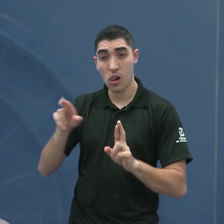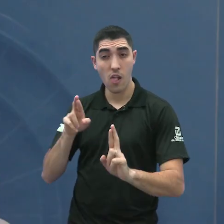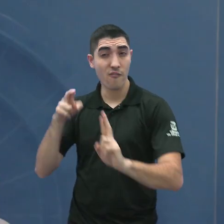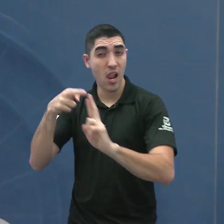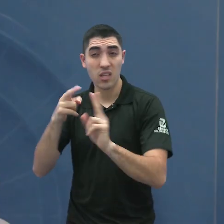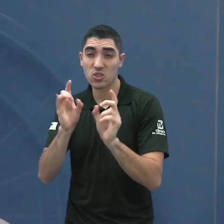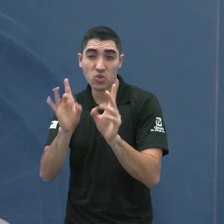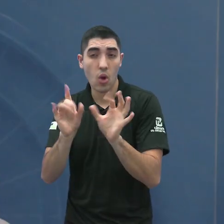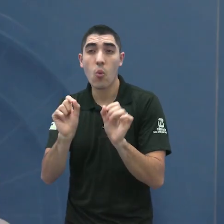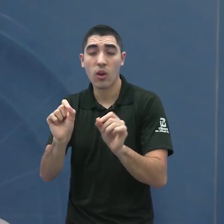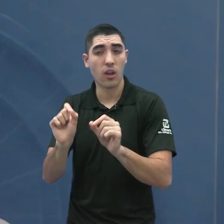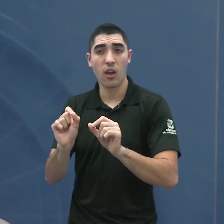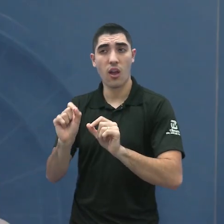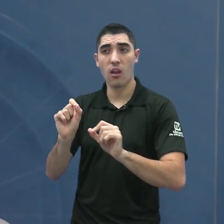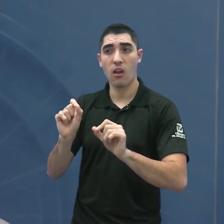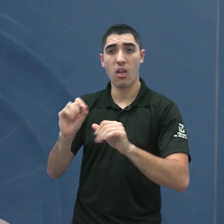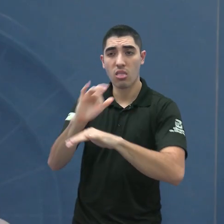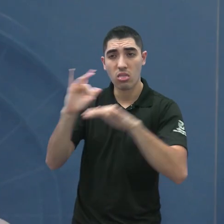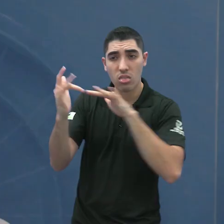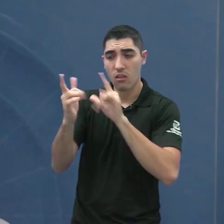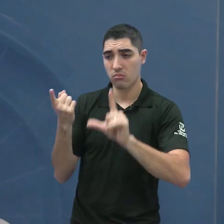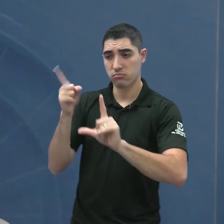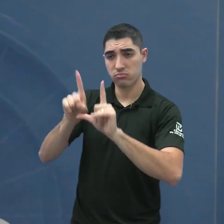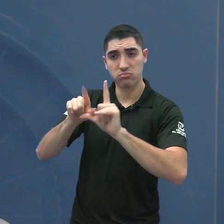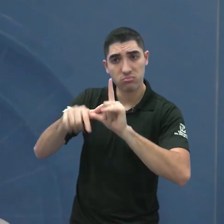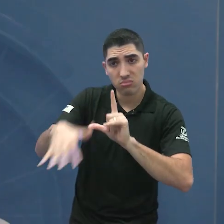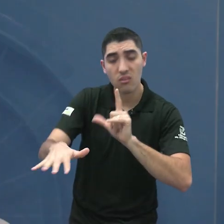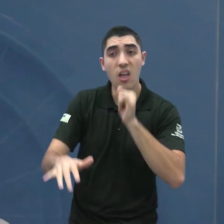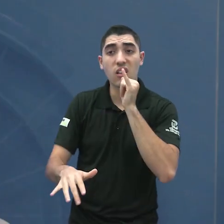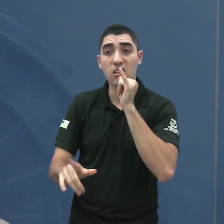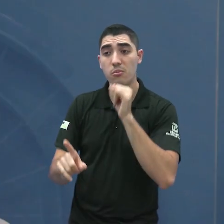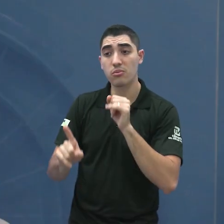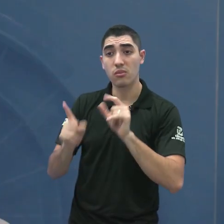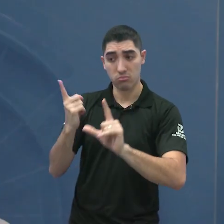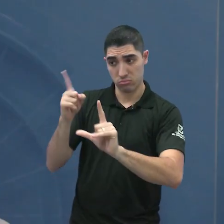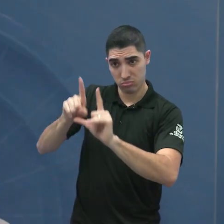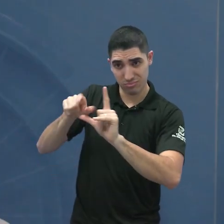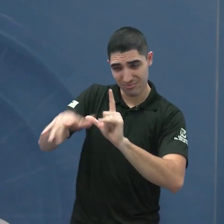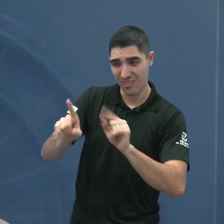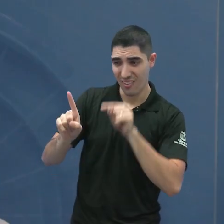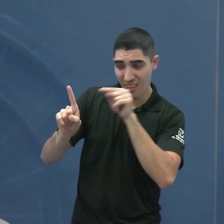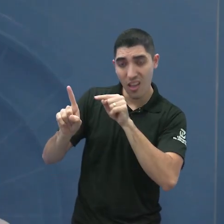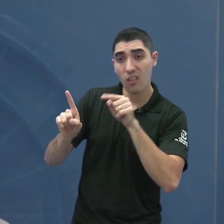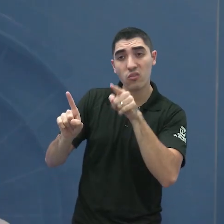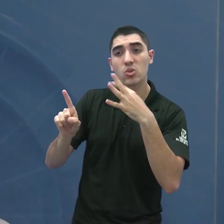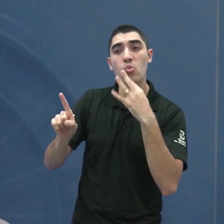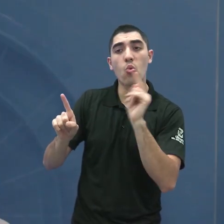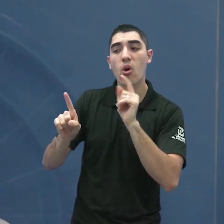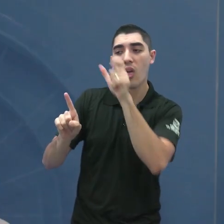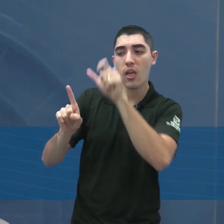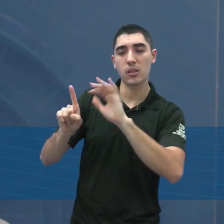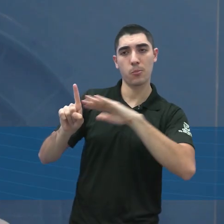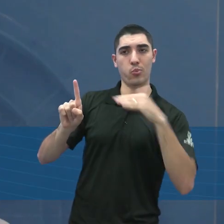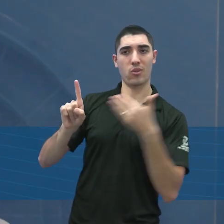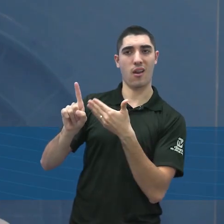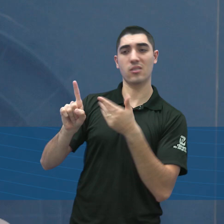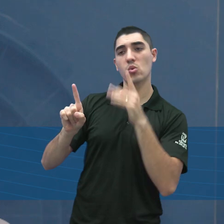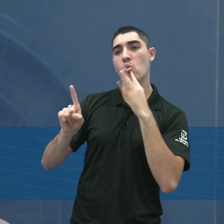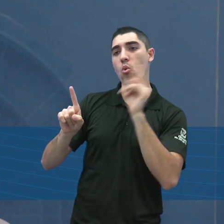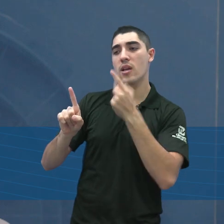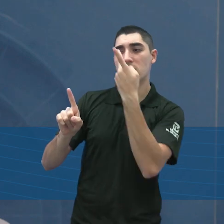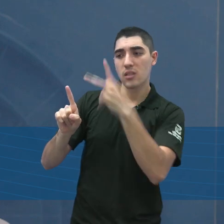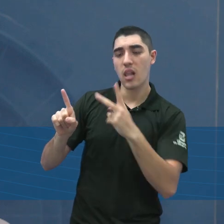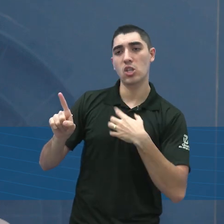de influencers e você não conhece os valores daquela pessoa, a referência é a quantidade